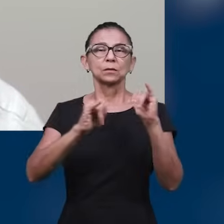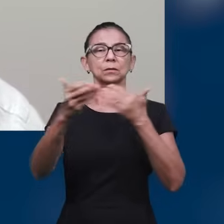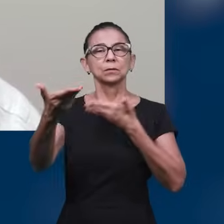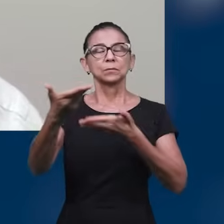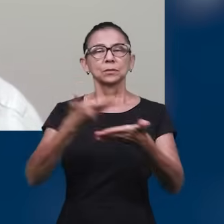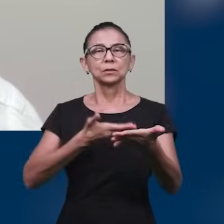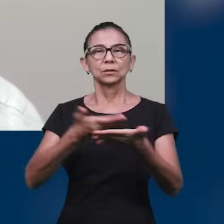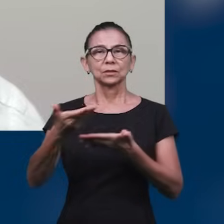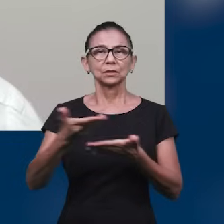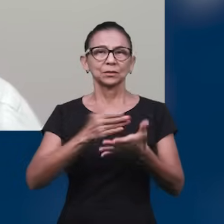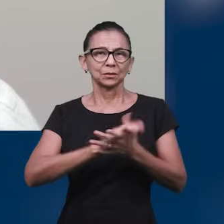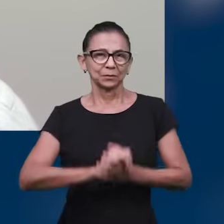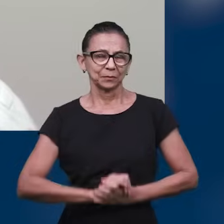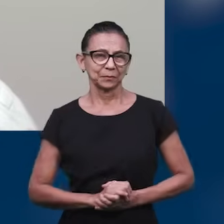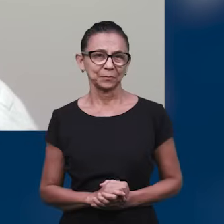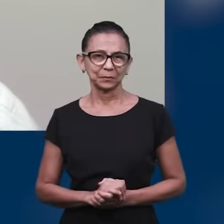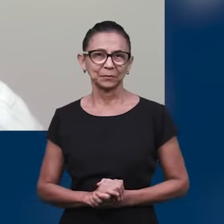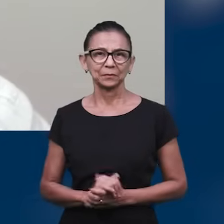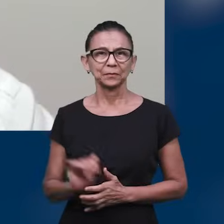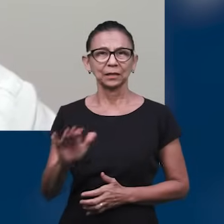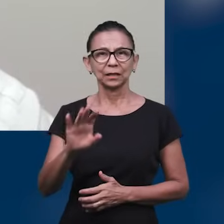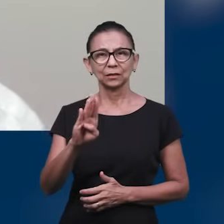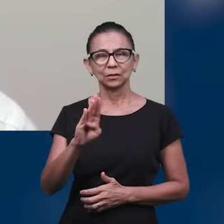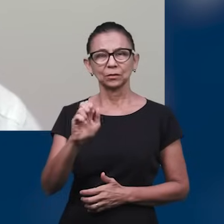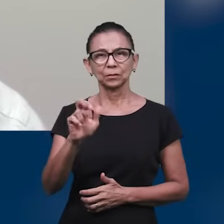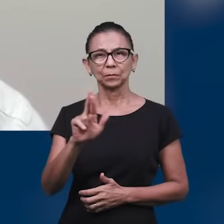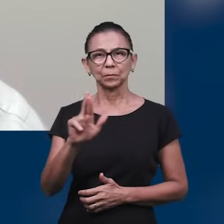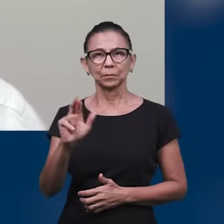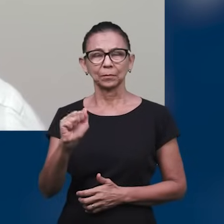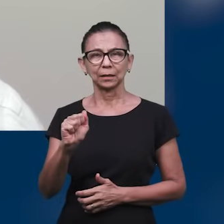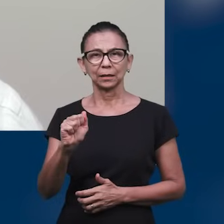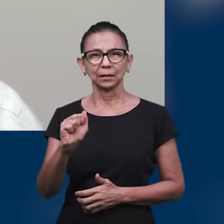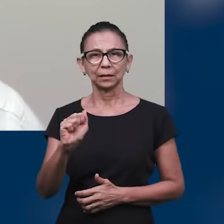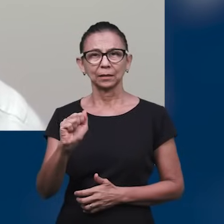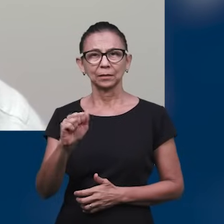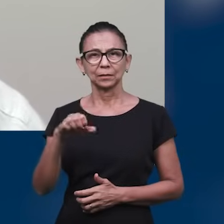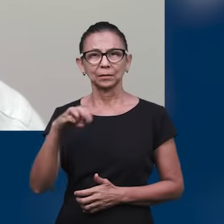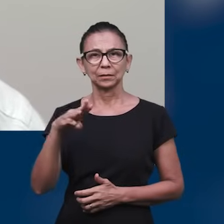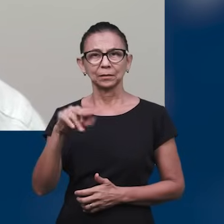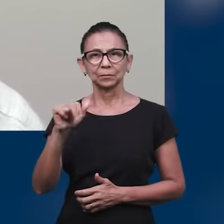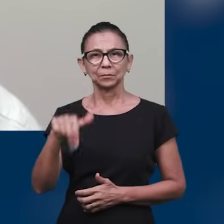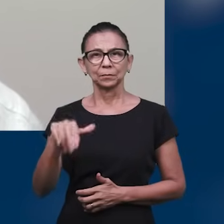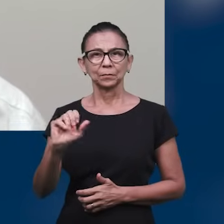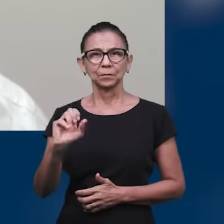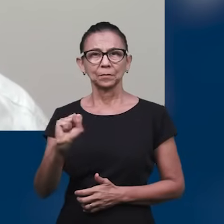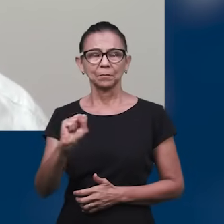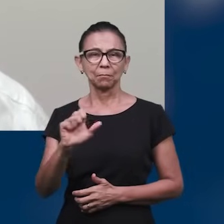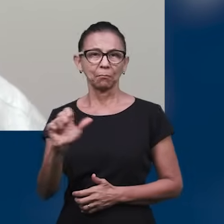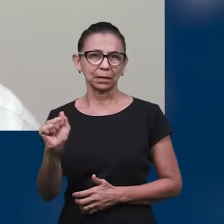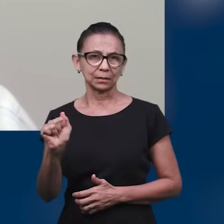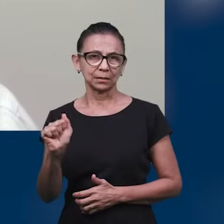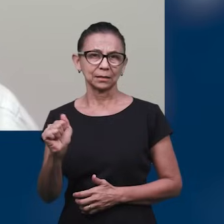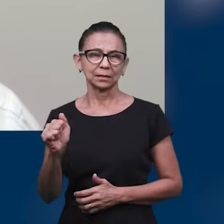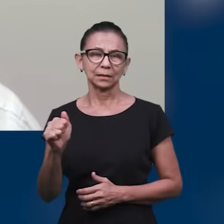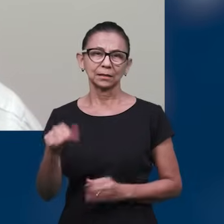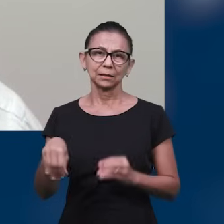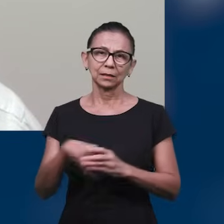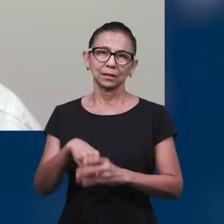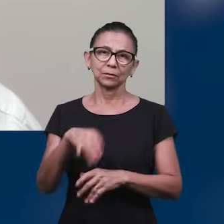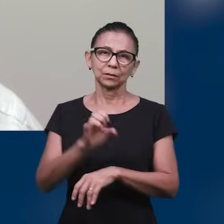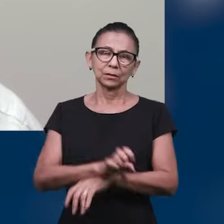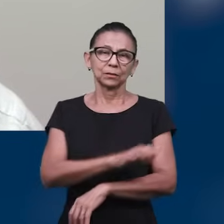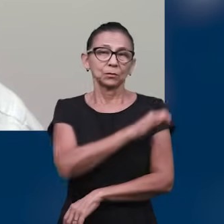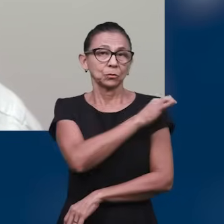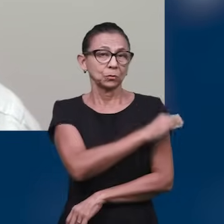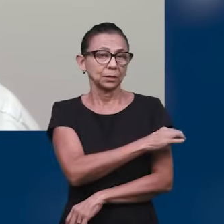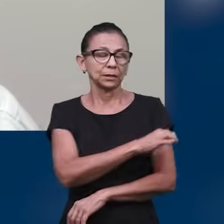de Barra Mansa, que faz parte da região sul-fluminense 1 no estado do Rio de Janeiro. E nessa edição nós iremos